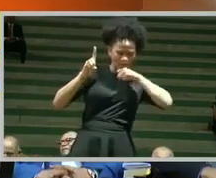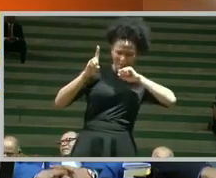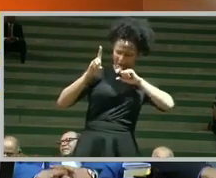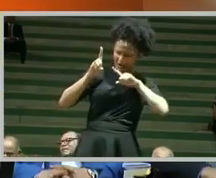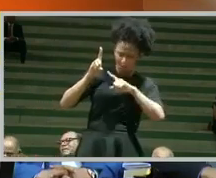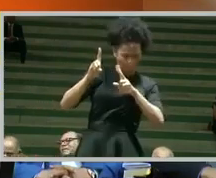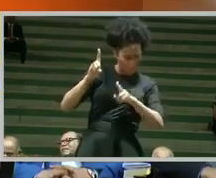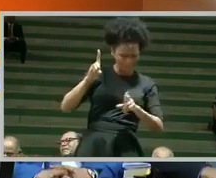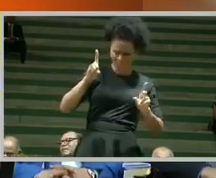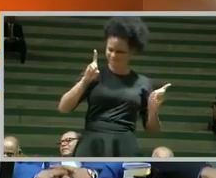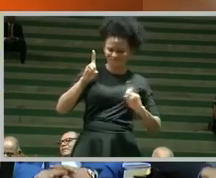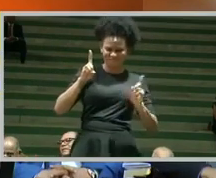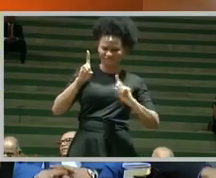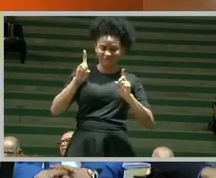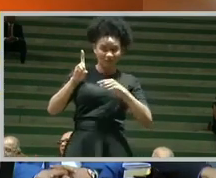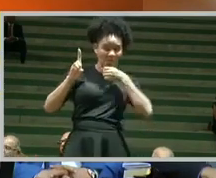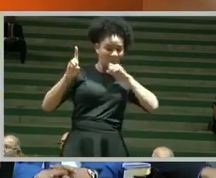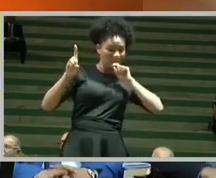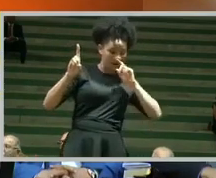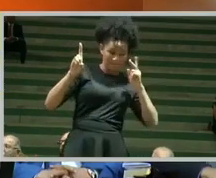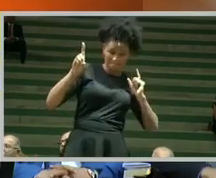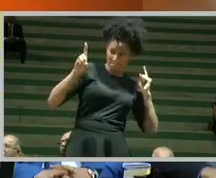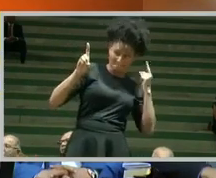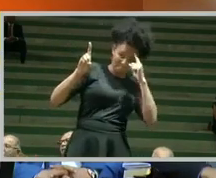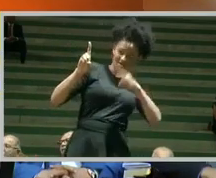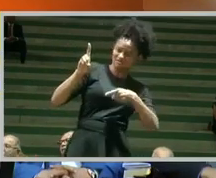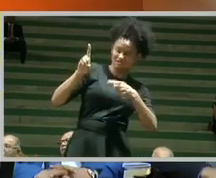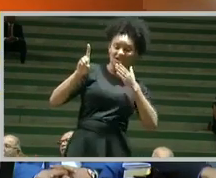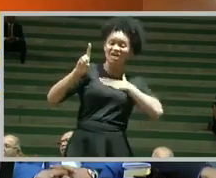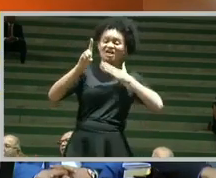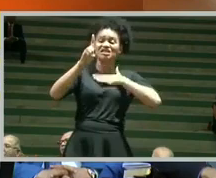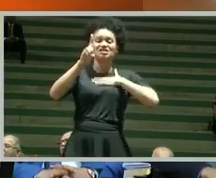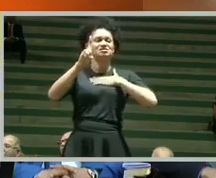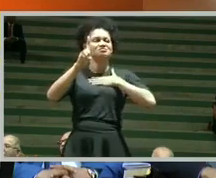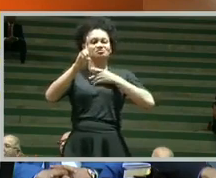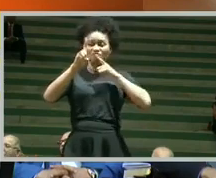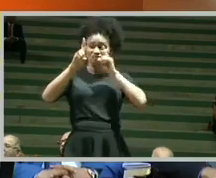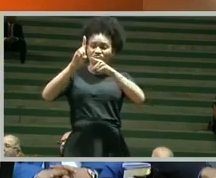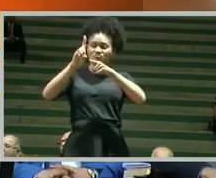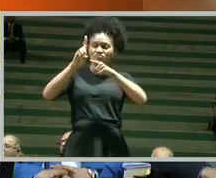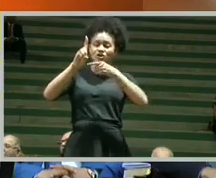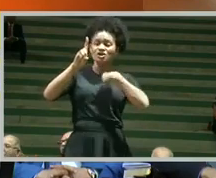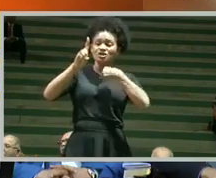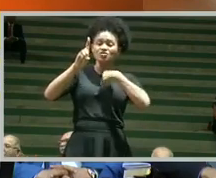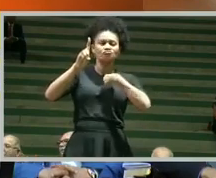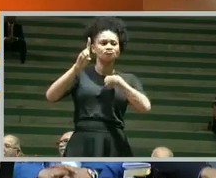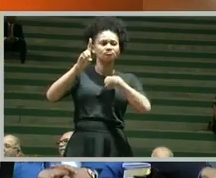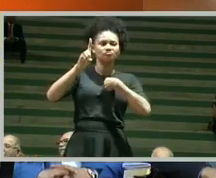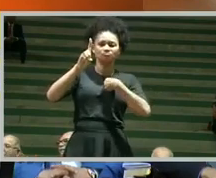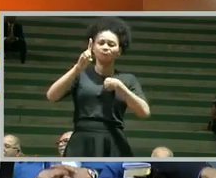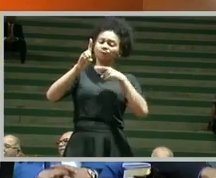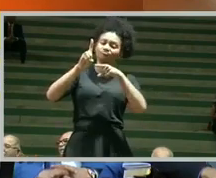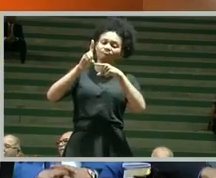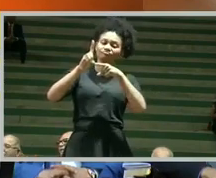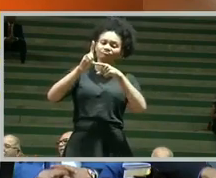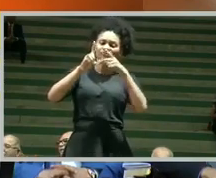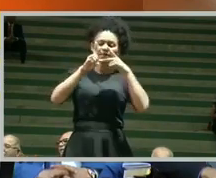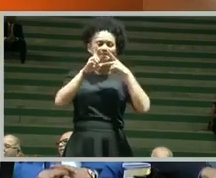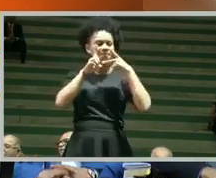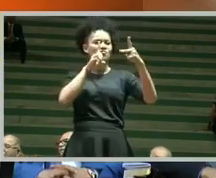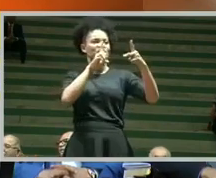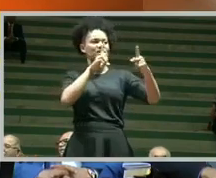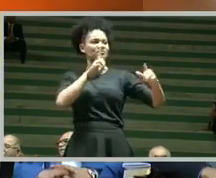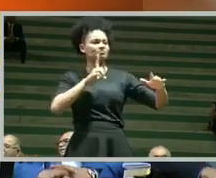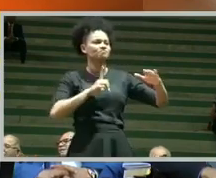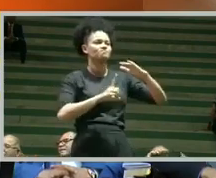que você vai ser, não é teu pai que determina, você vai ser o que eu quiser que você seja, você vai ser